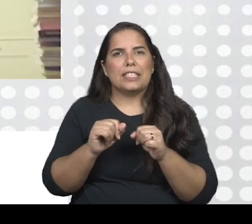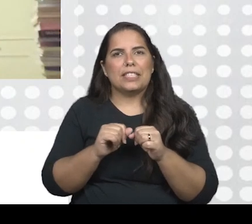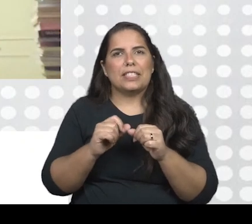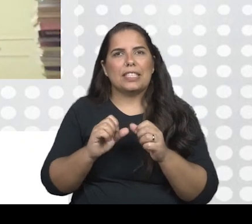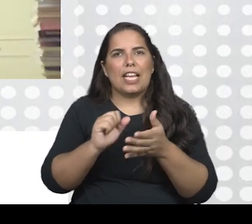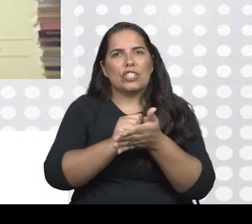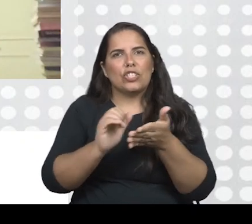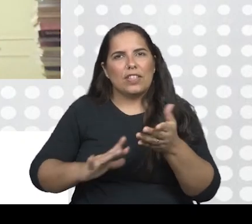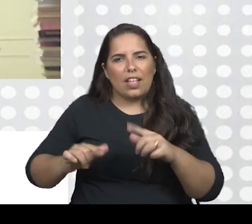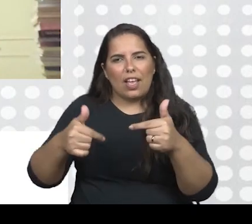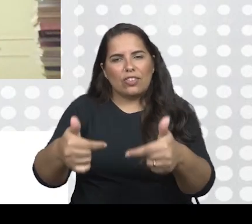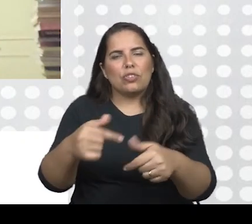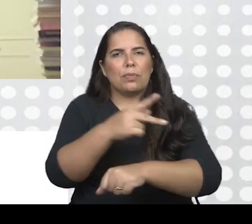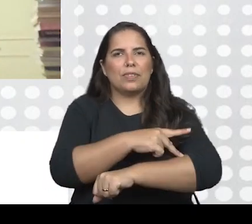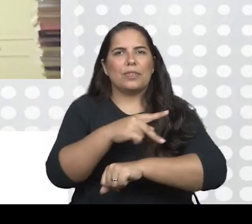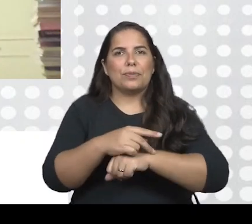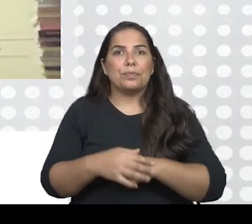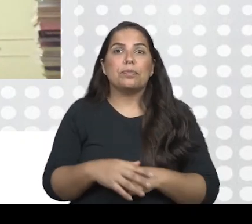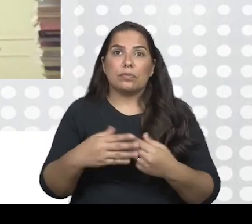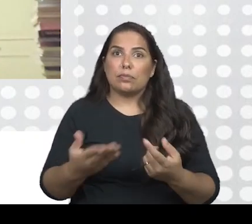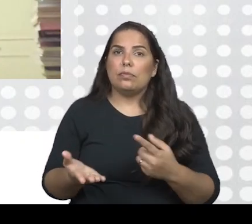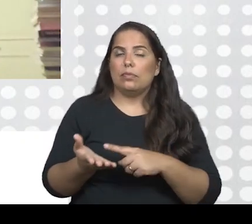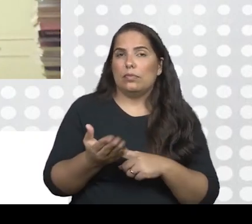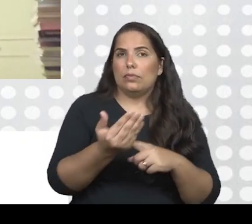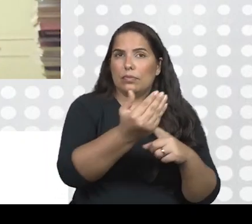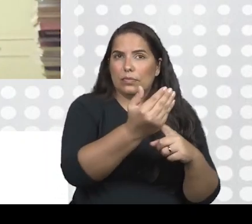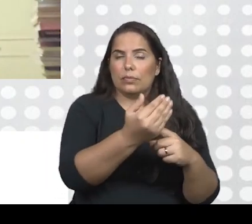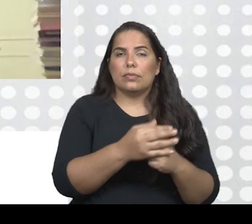nossas atividades pedagógicas. Então, a tecnologia,